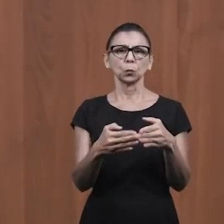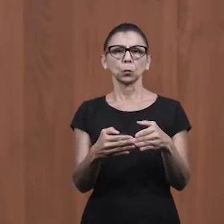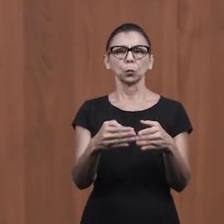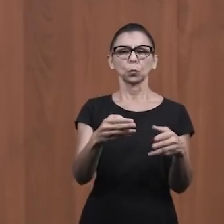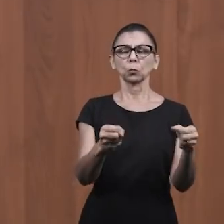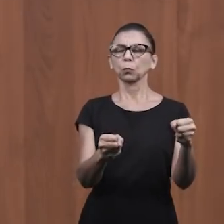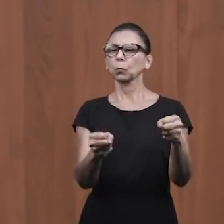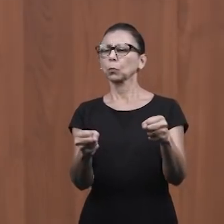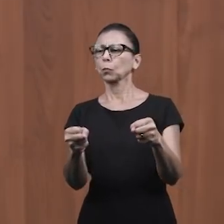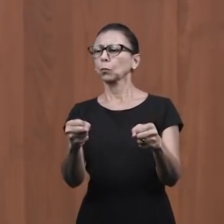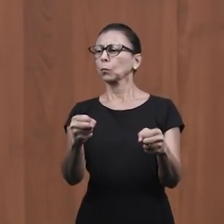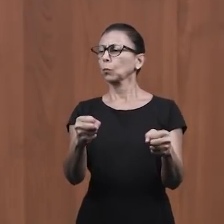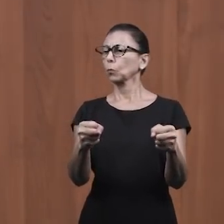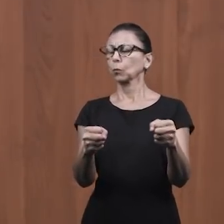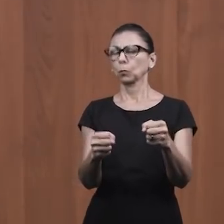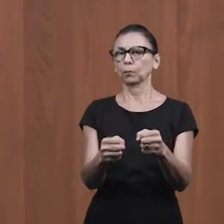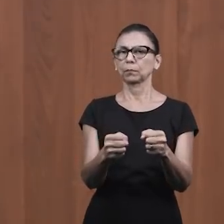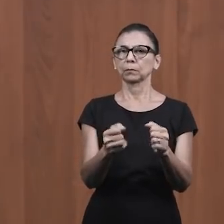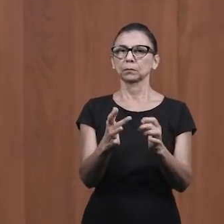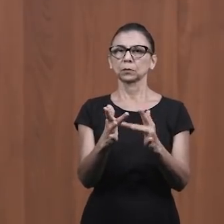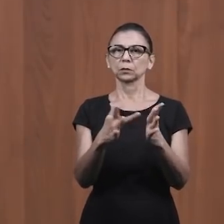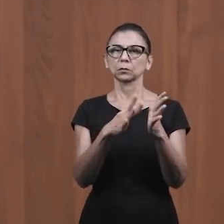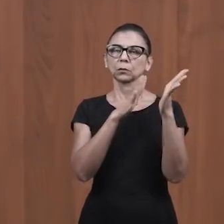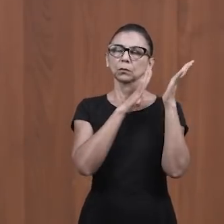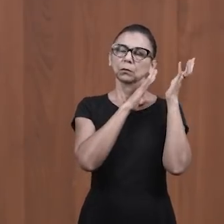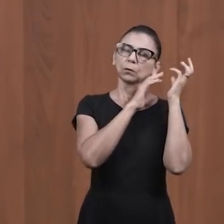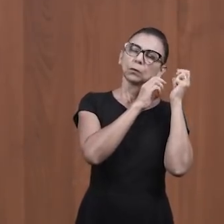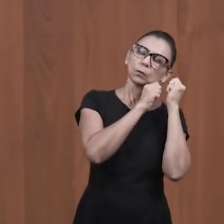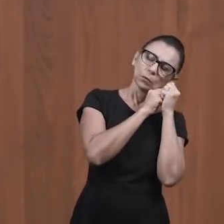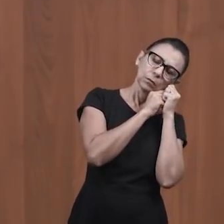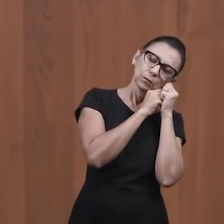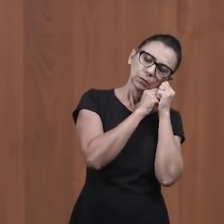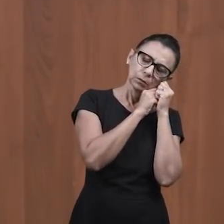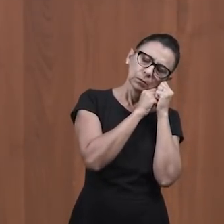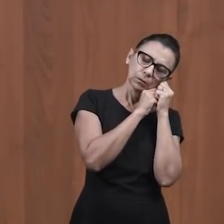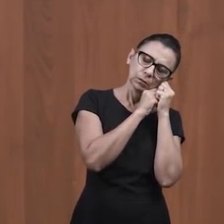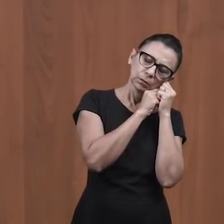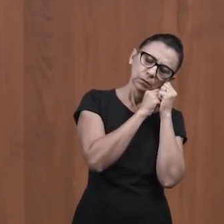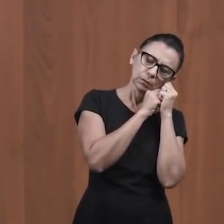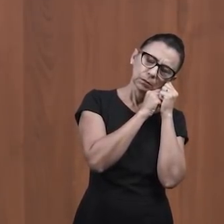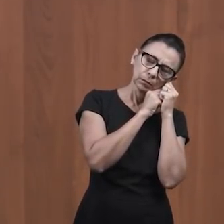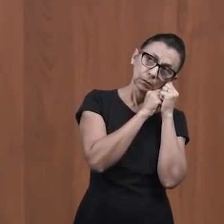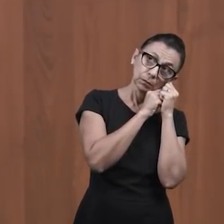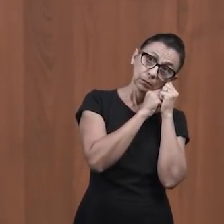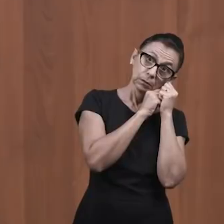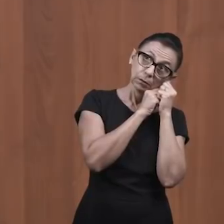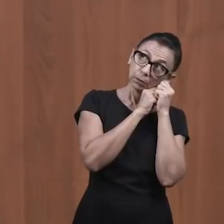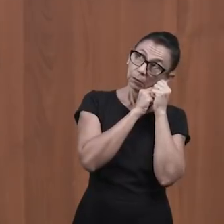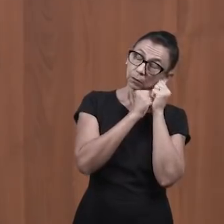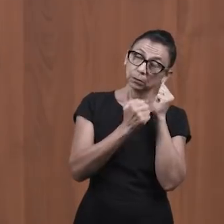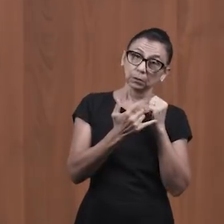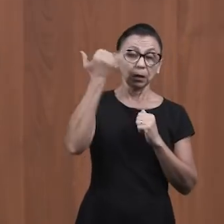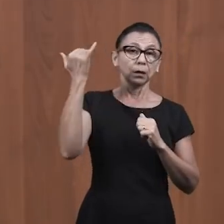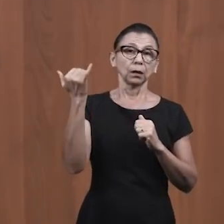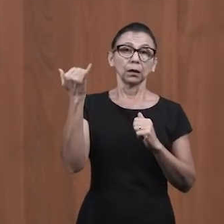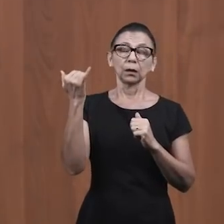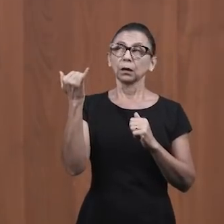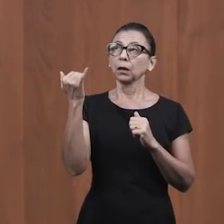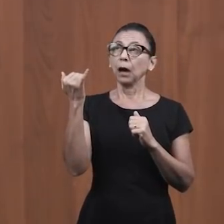temendo, maravilharam-se, dizendo uns aos outros: quem é este que até os ventos e a água manda e